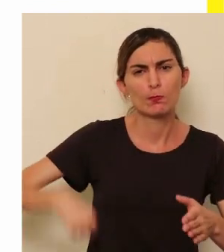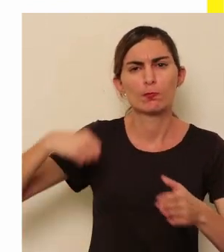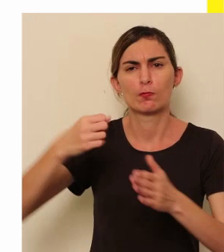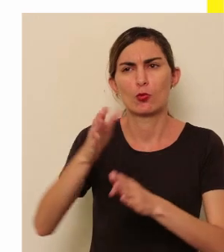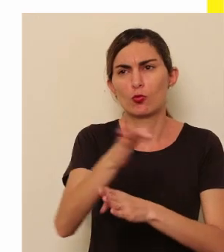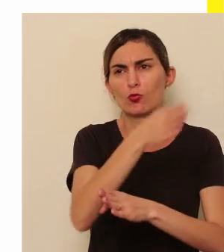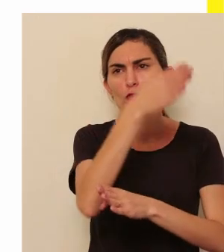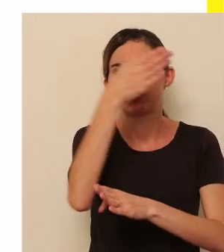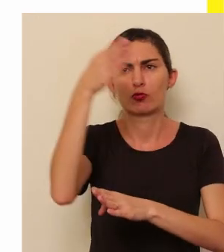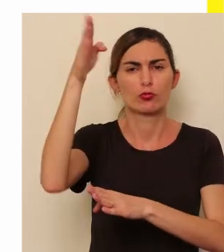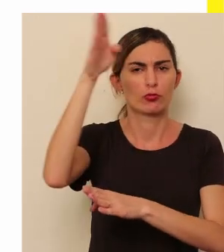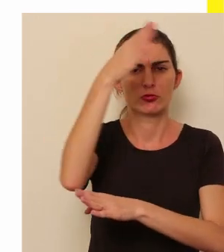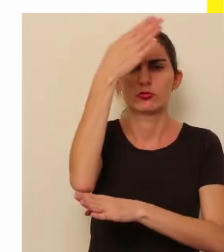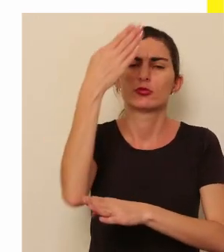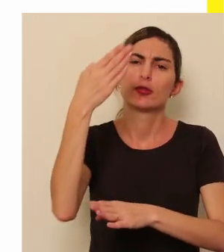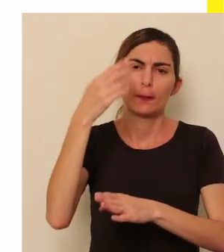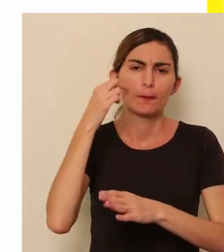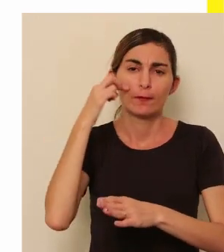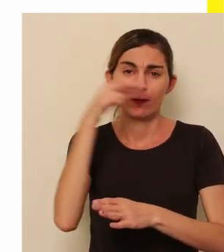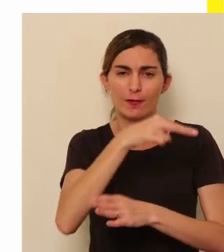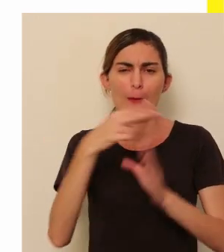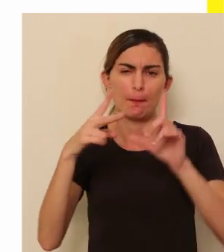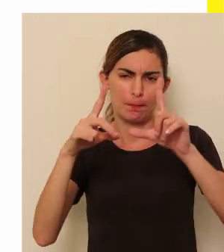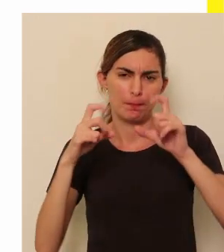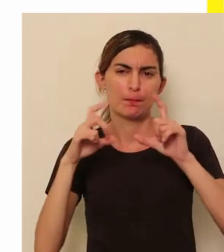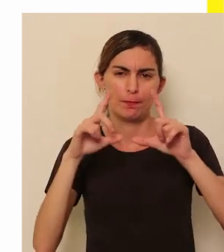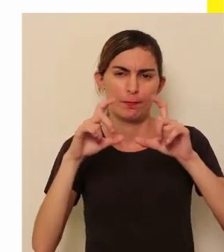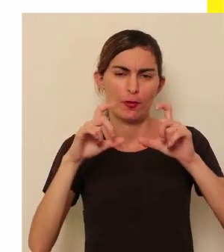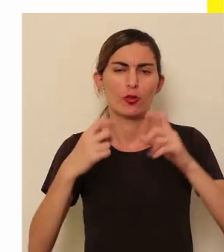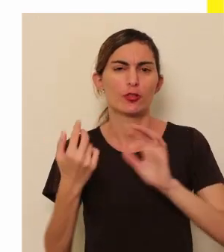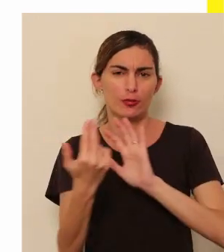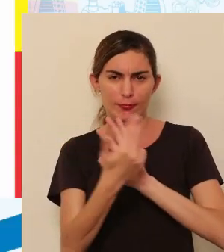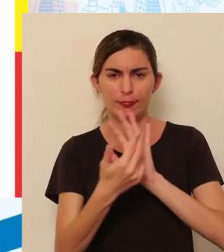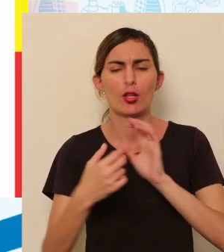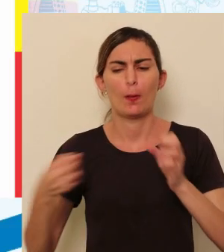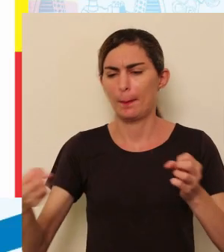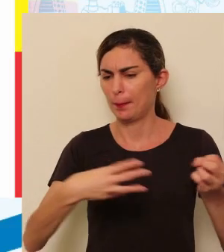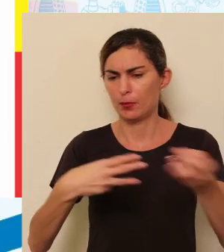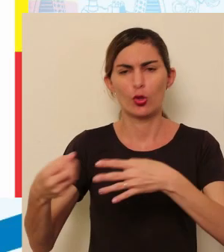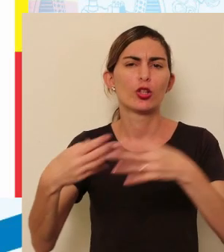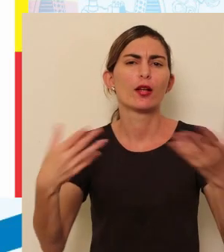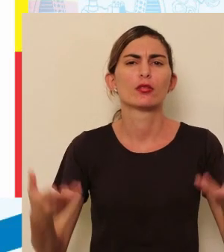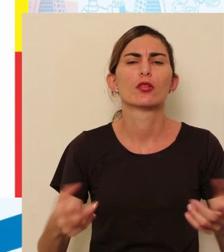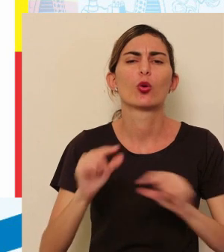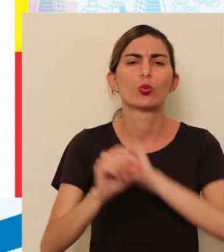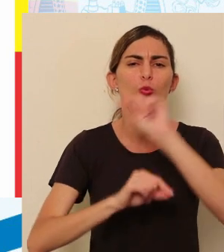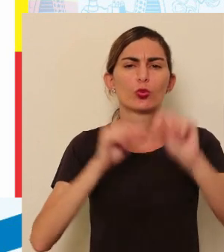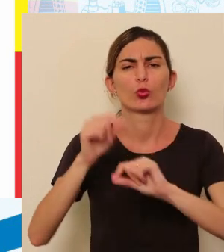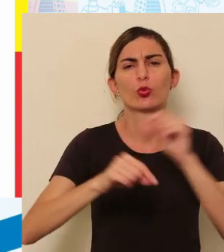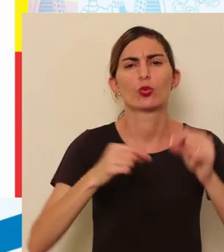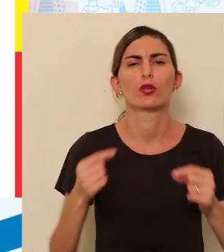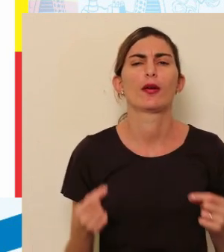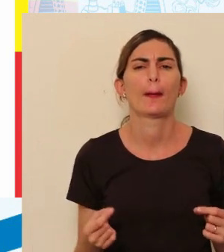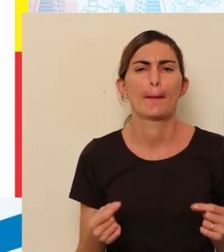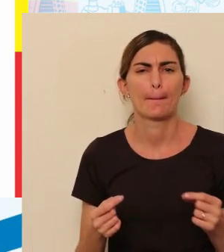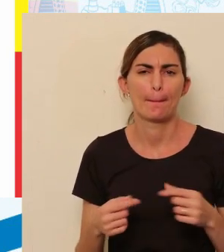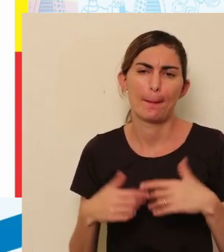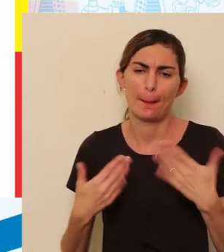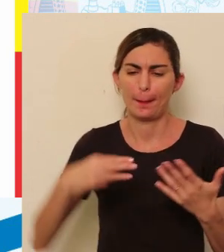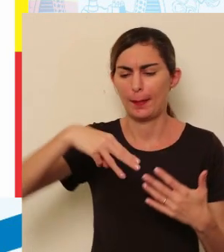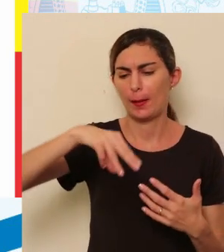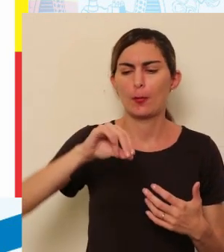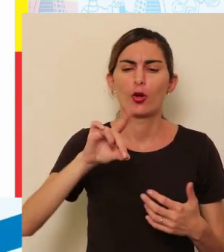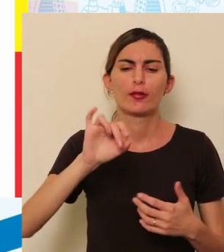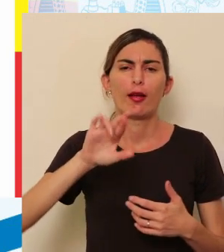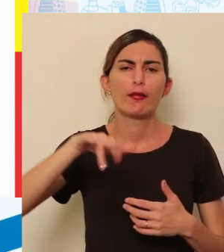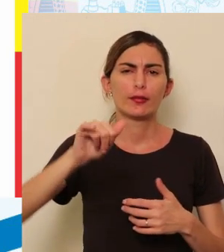embarcações a velas desses estilos que vocês estão percebendo aí na imagem. E modernidade, do que se trata?